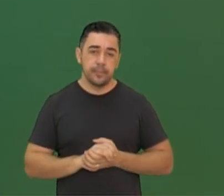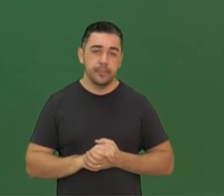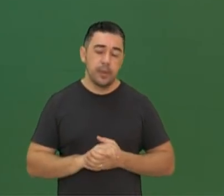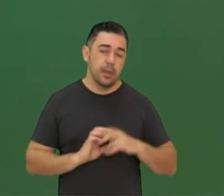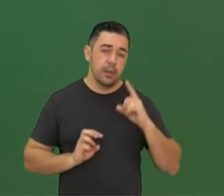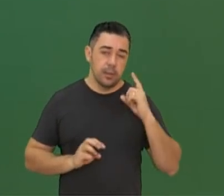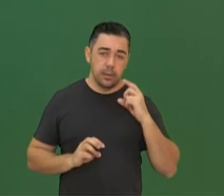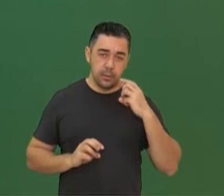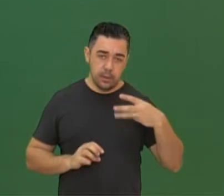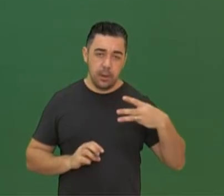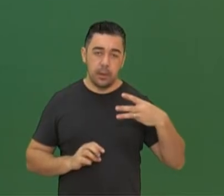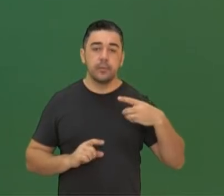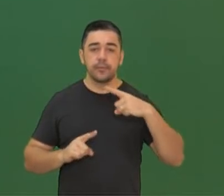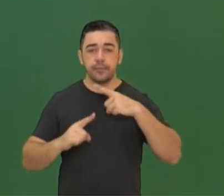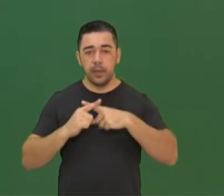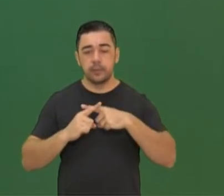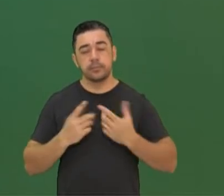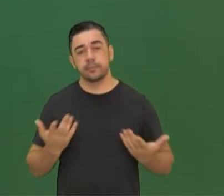a altura,